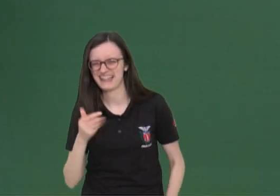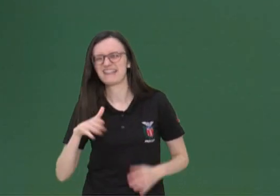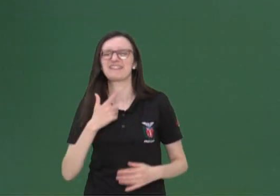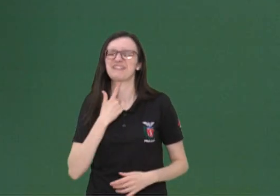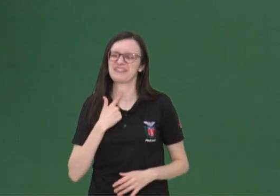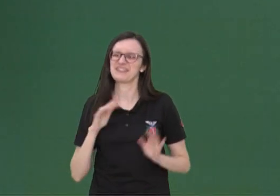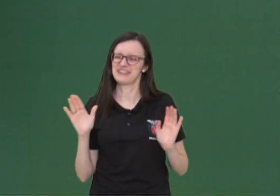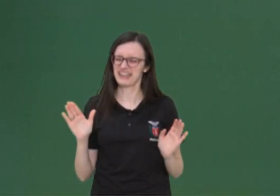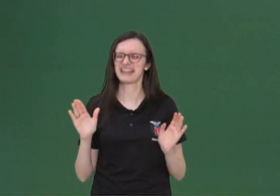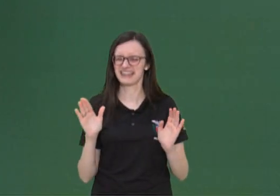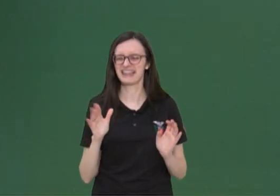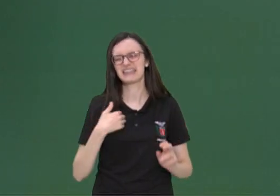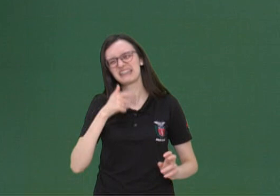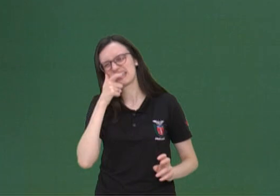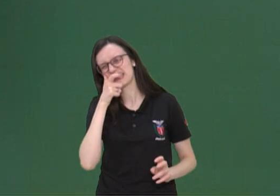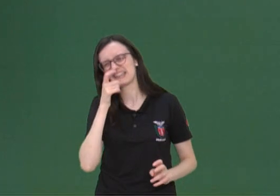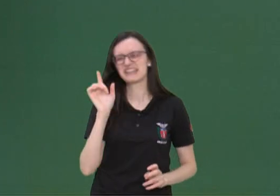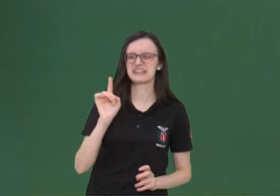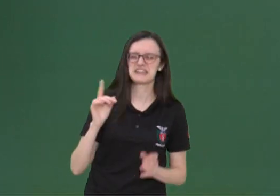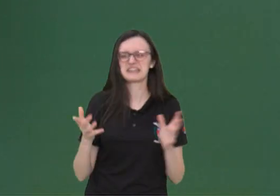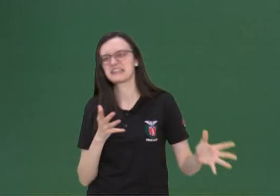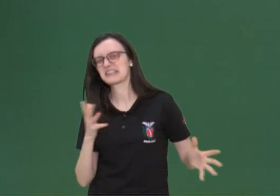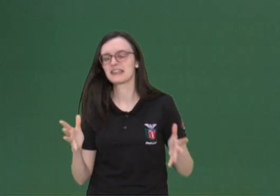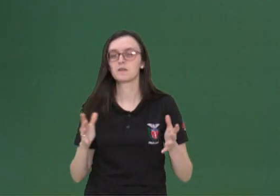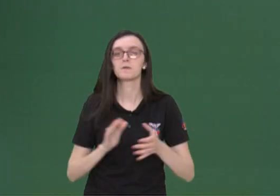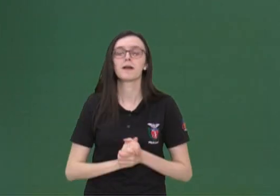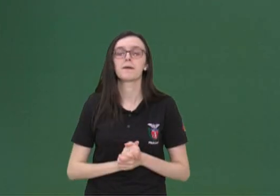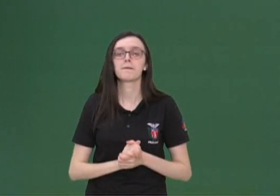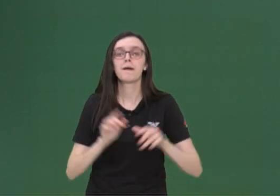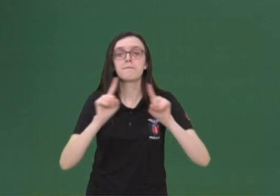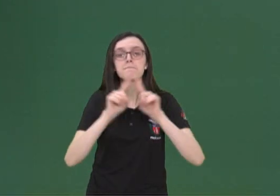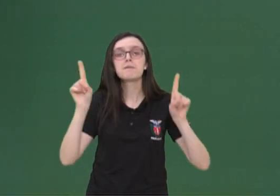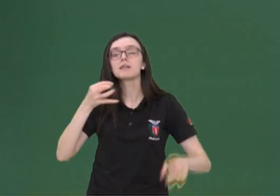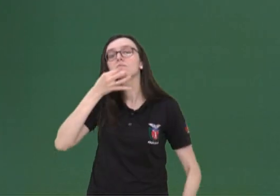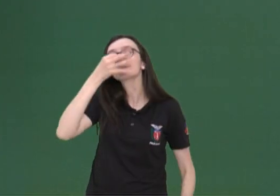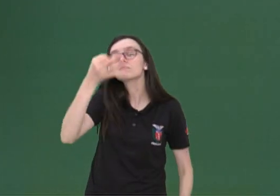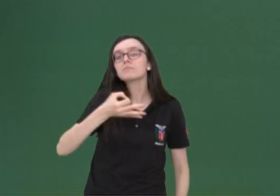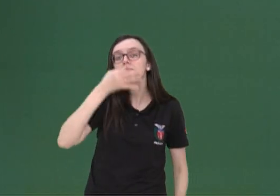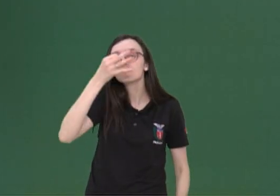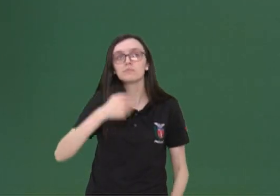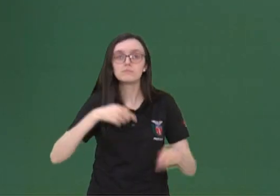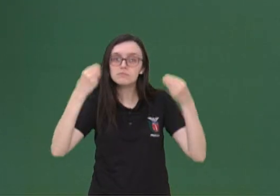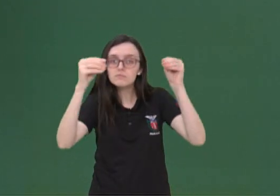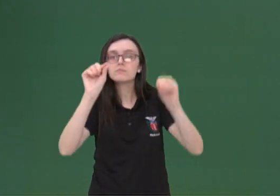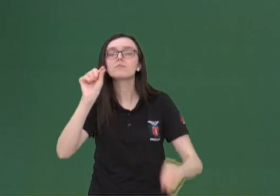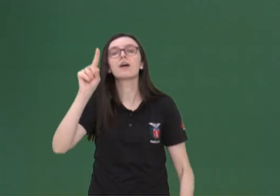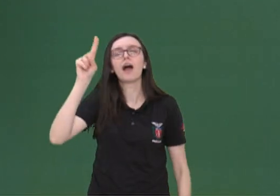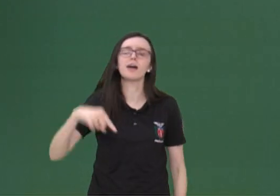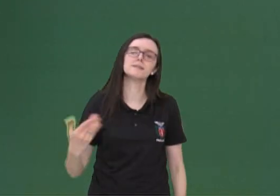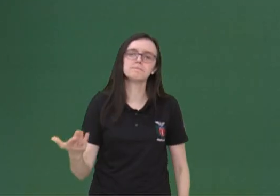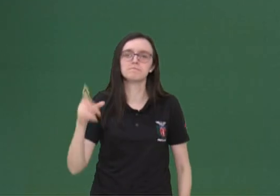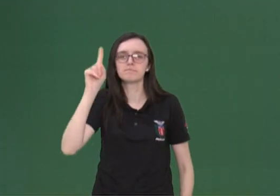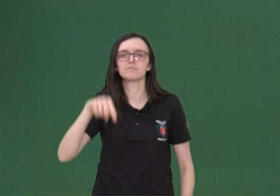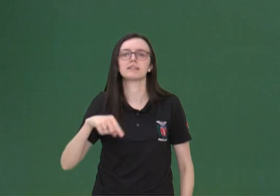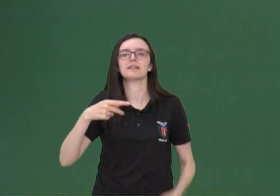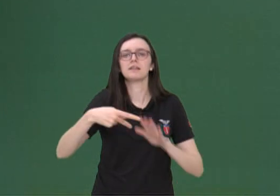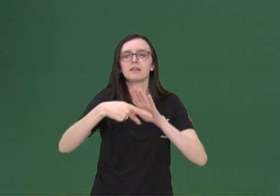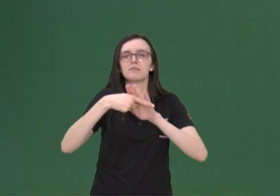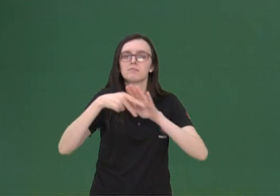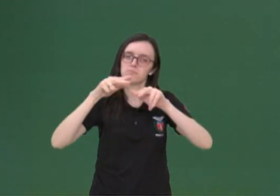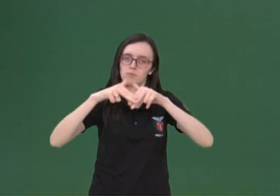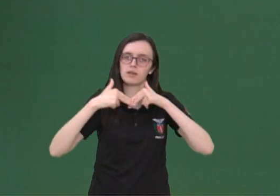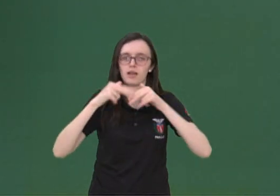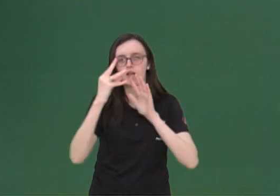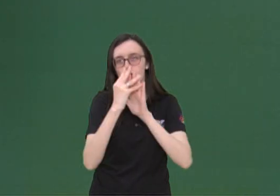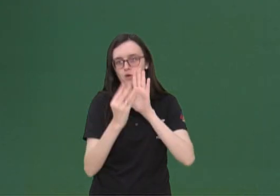assim, né? Se vai assistir ou não vai. Então, a sugestão aqui seria por conta do conteúdo.